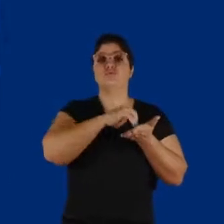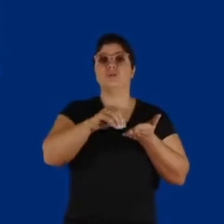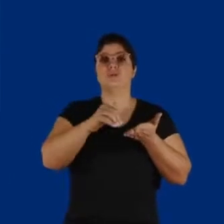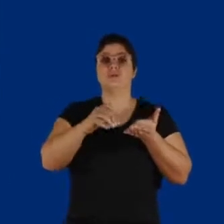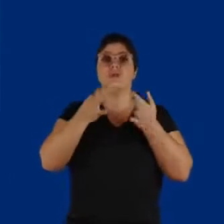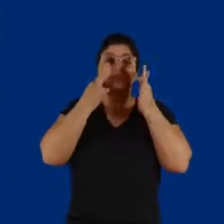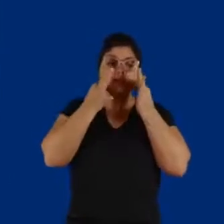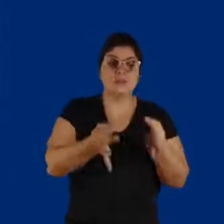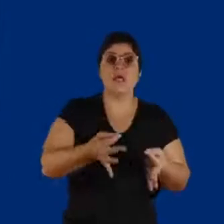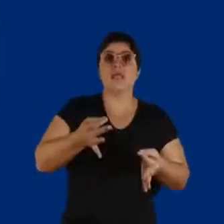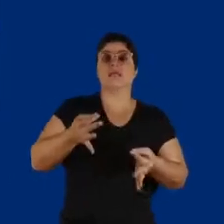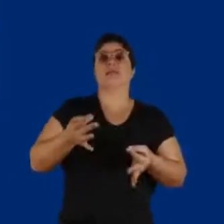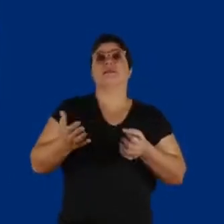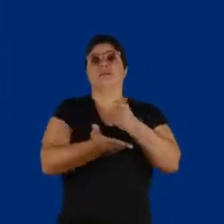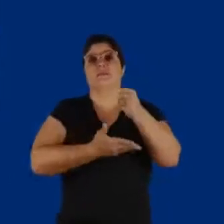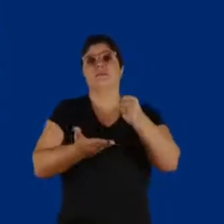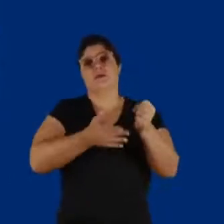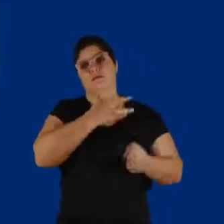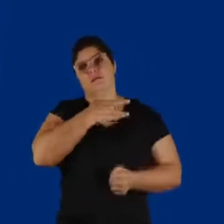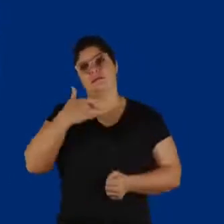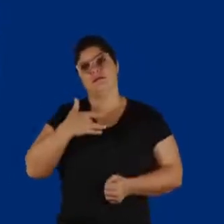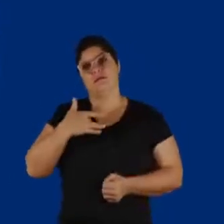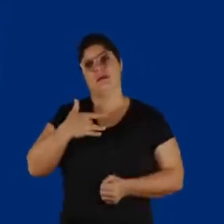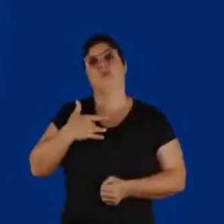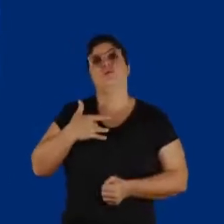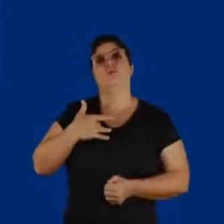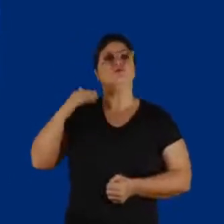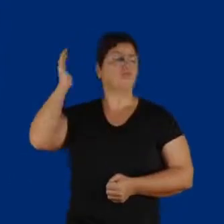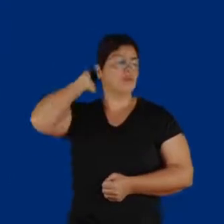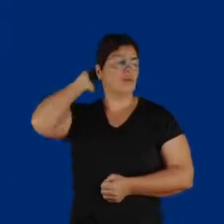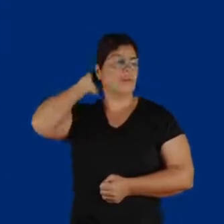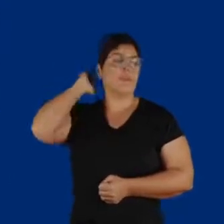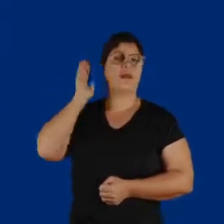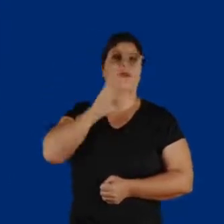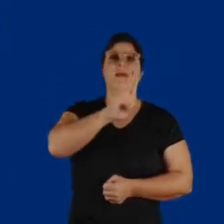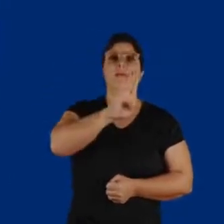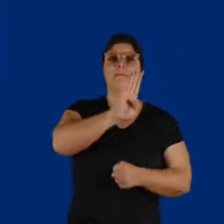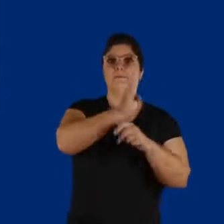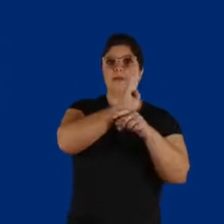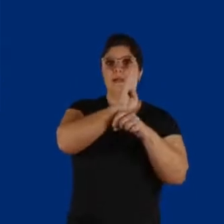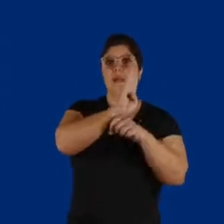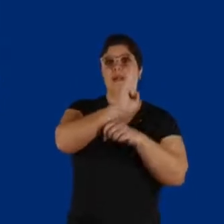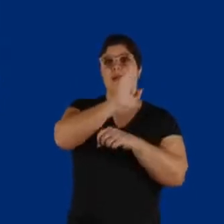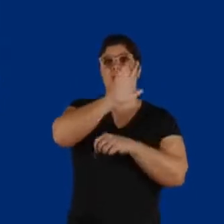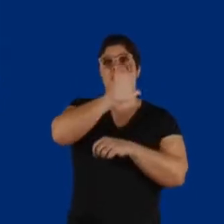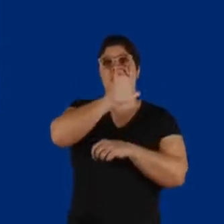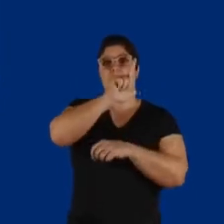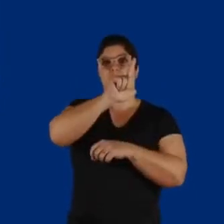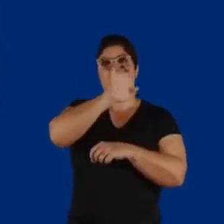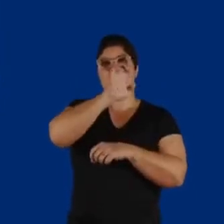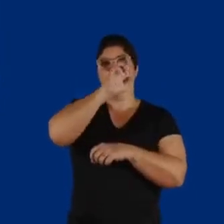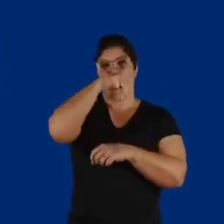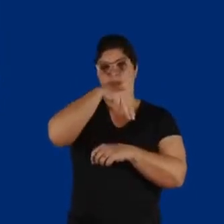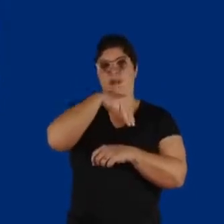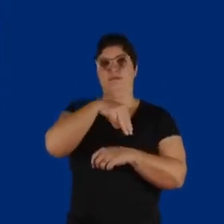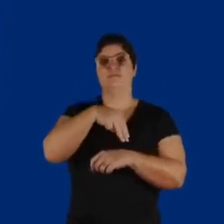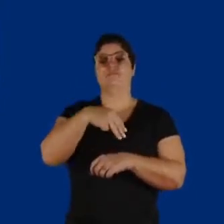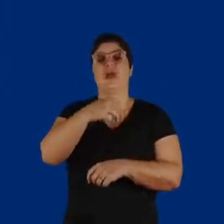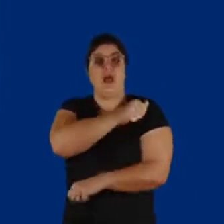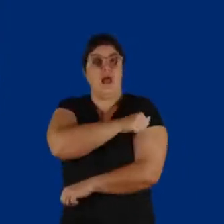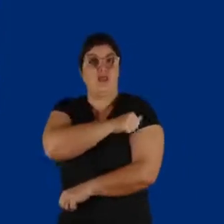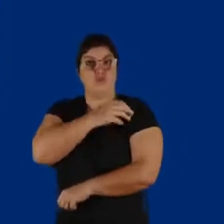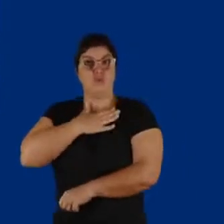Básica de Saúde de Belém do Pará, que é o doutor Vitor Nina, que foi meu aluno no Hotel da Loucura, é ator,